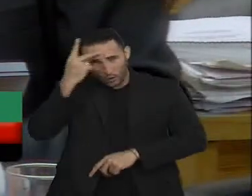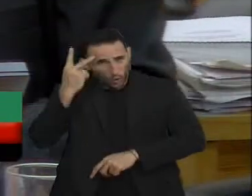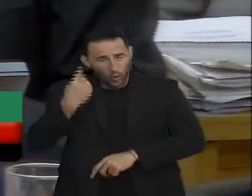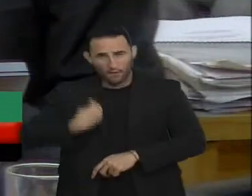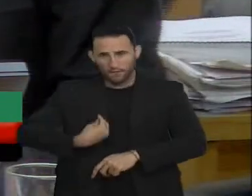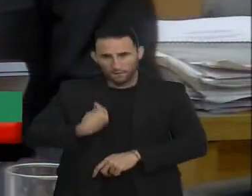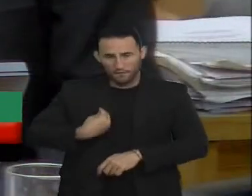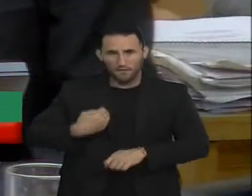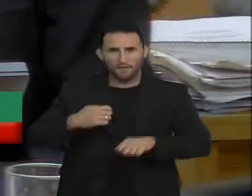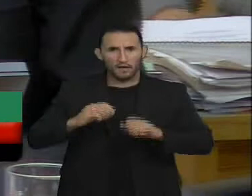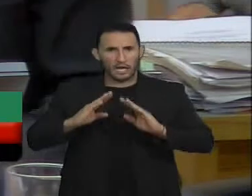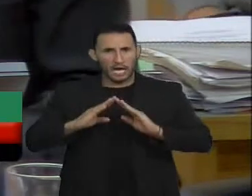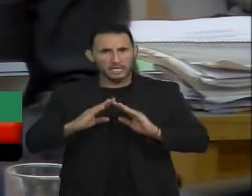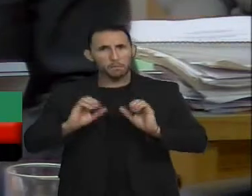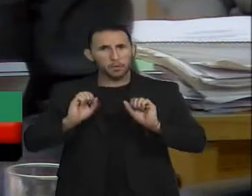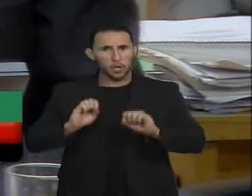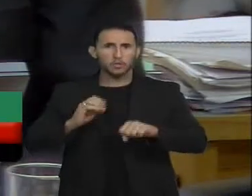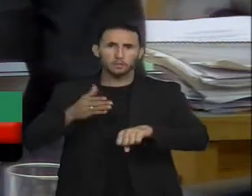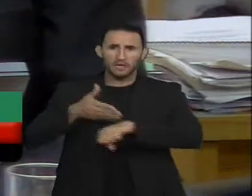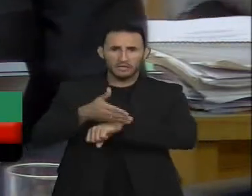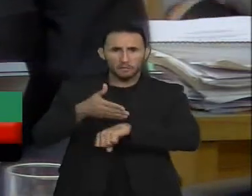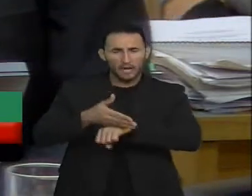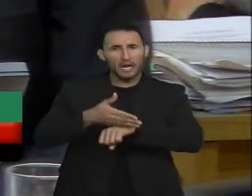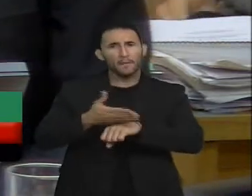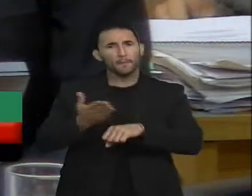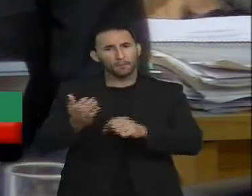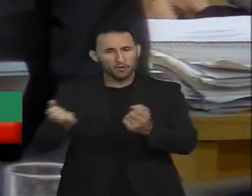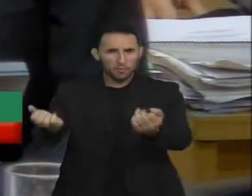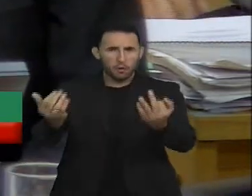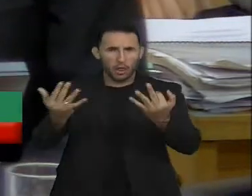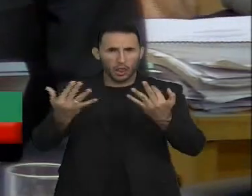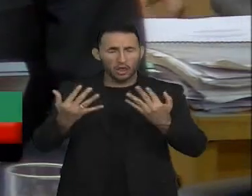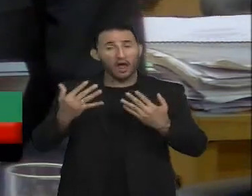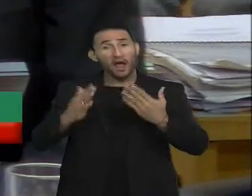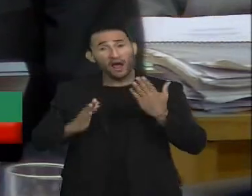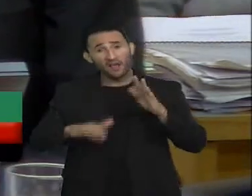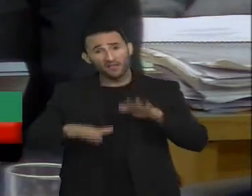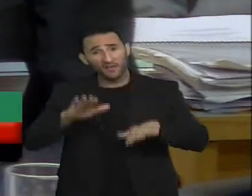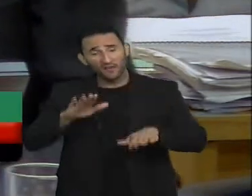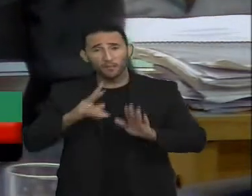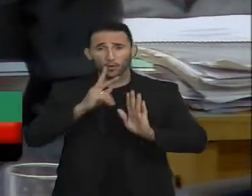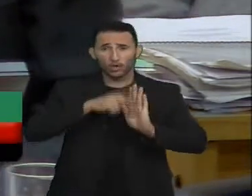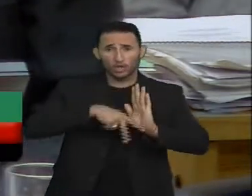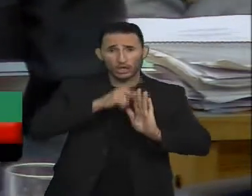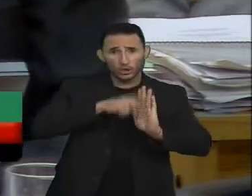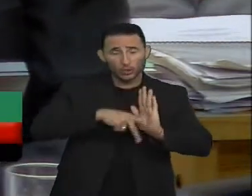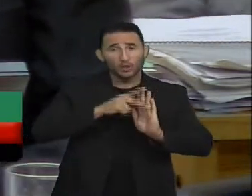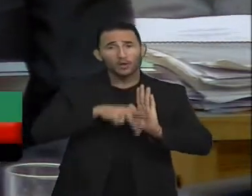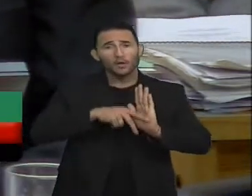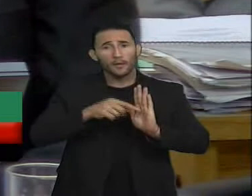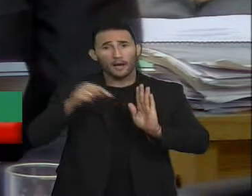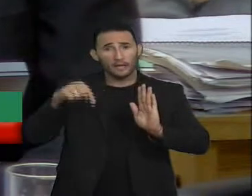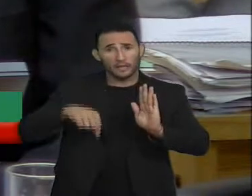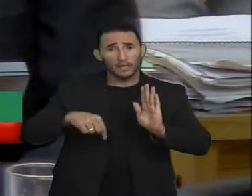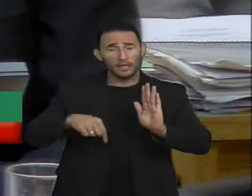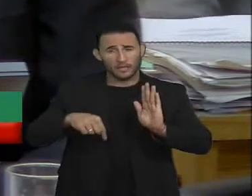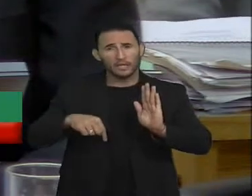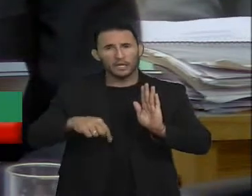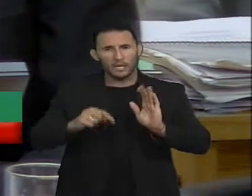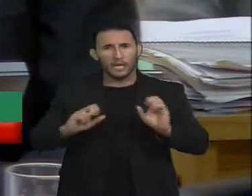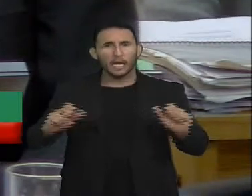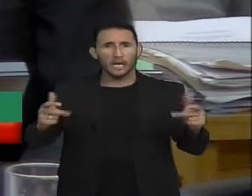munícipes, participam das audiências, que muitas das vezes um projeto para vir a essa casa ela